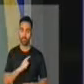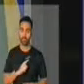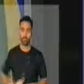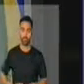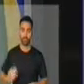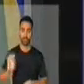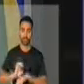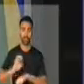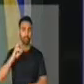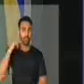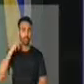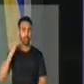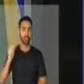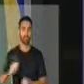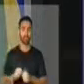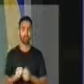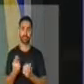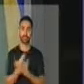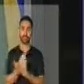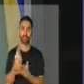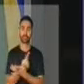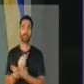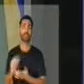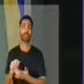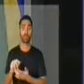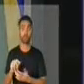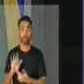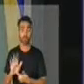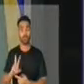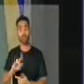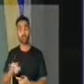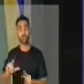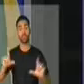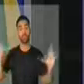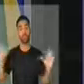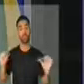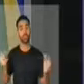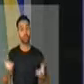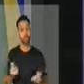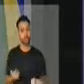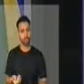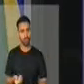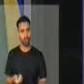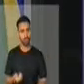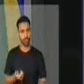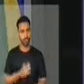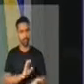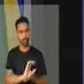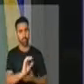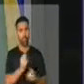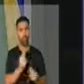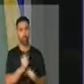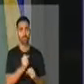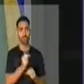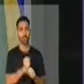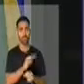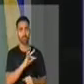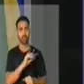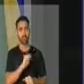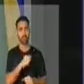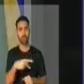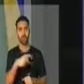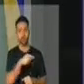governo do Estado da Paraíba, que sinaliza diminuir o repasse para o orçamento da FAP,